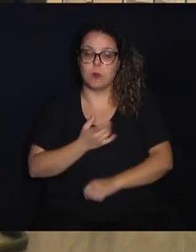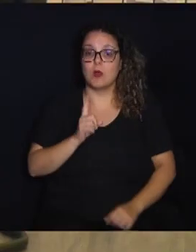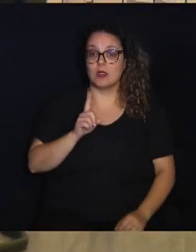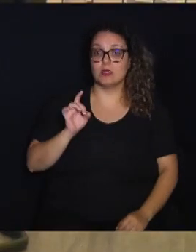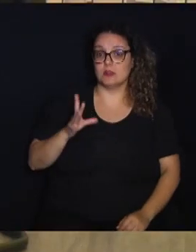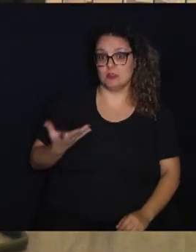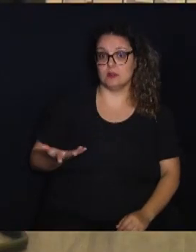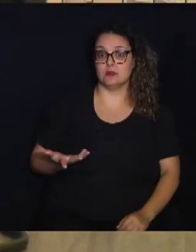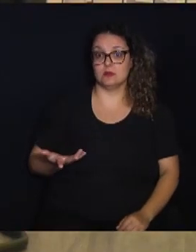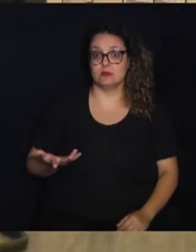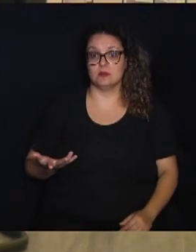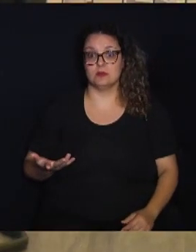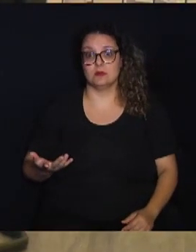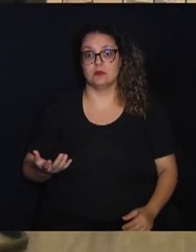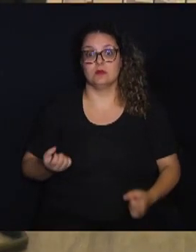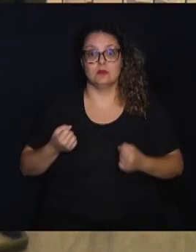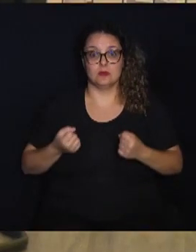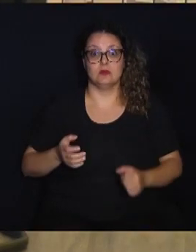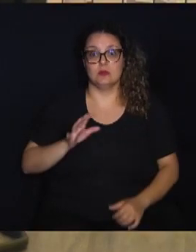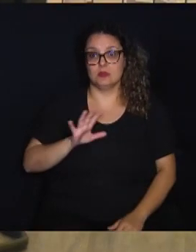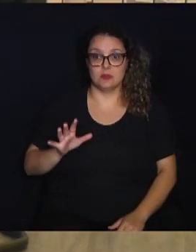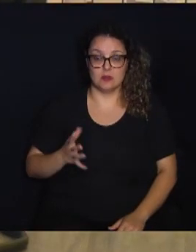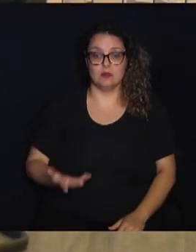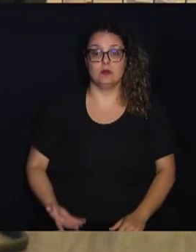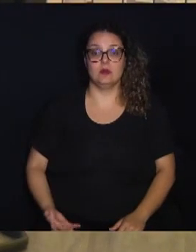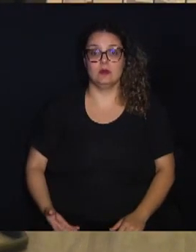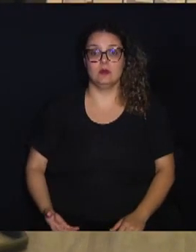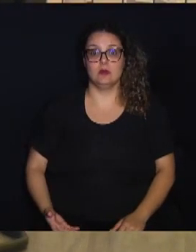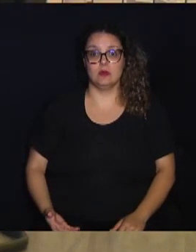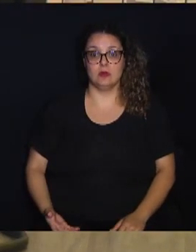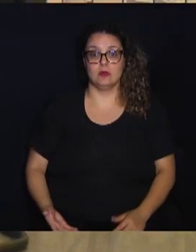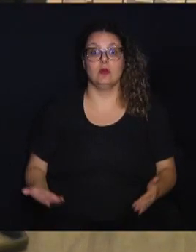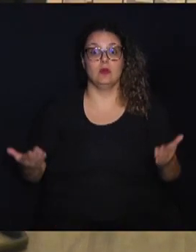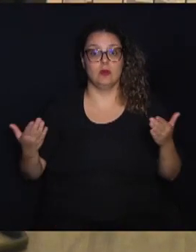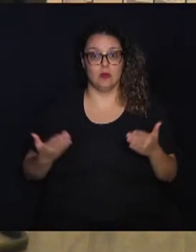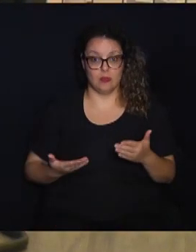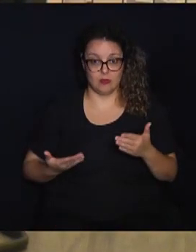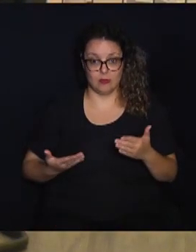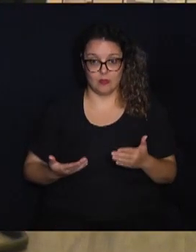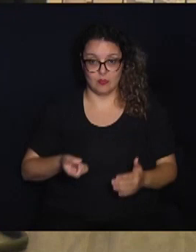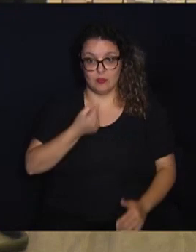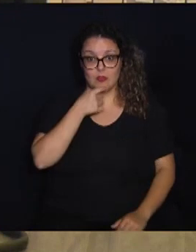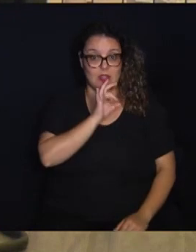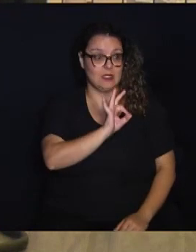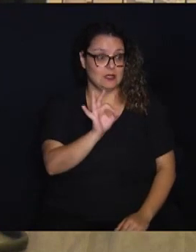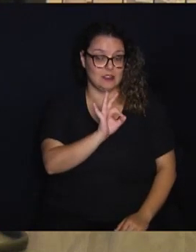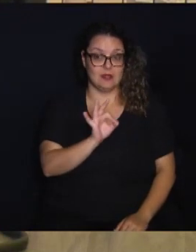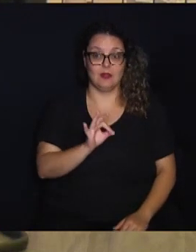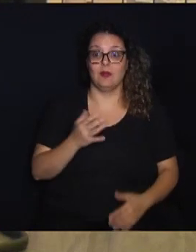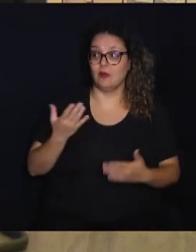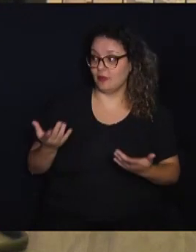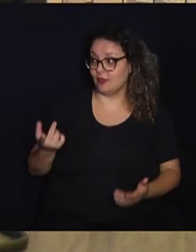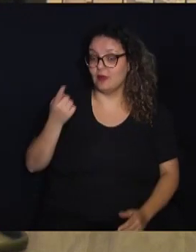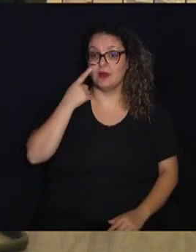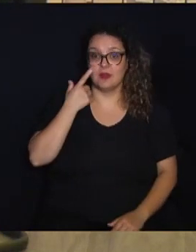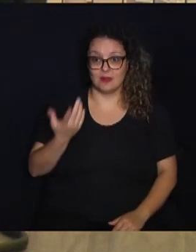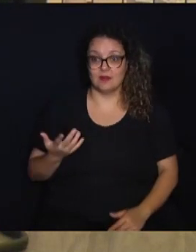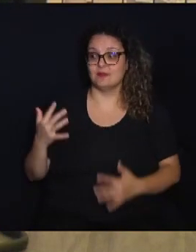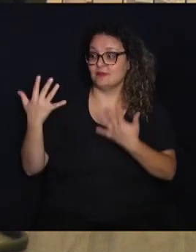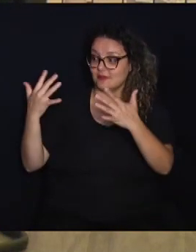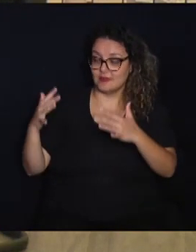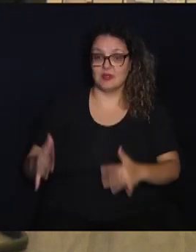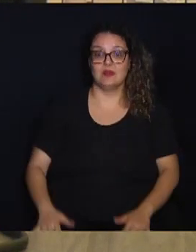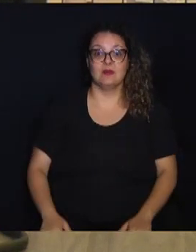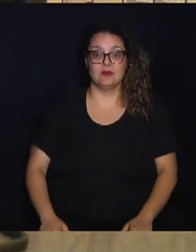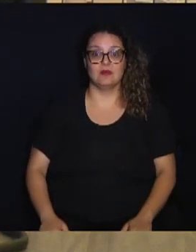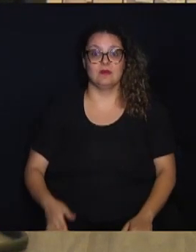questão do peso, não é isso, né? Hoje eu não tomo mais nenhum remédio, né? Acabei não tomando. Fui no